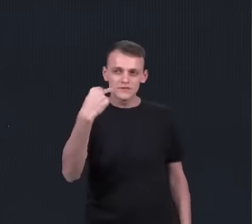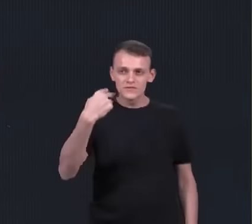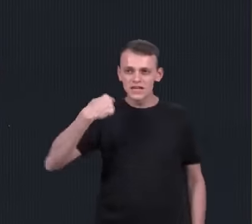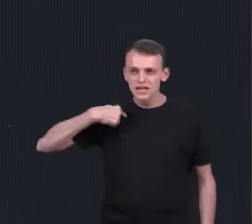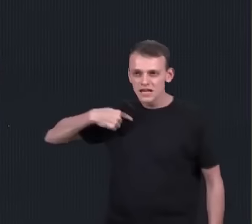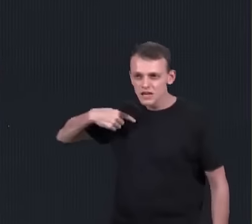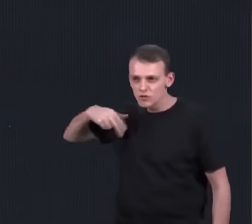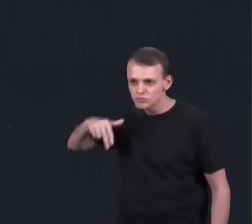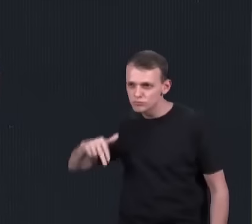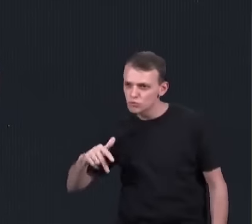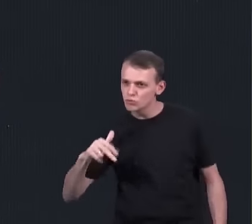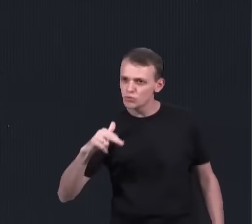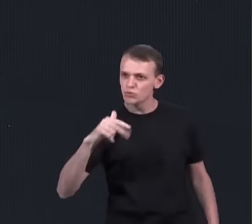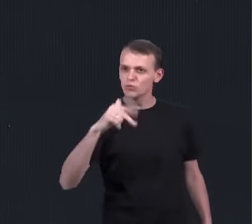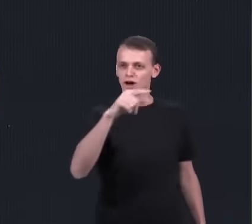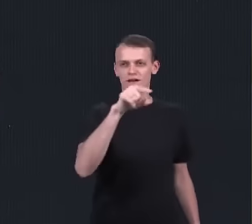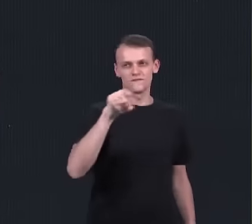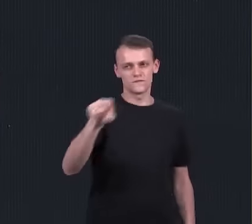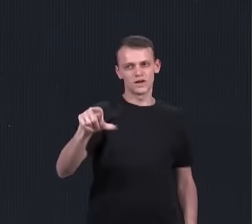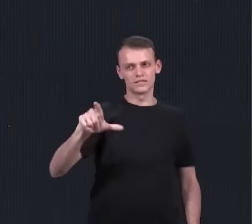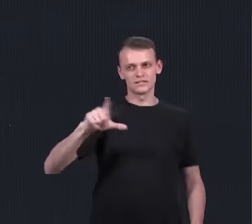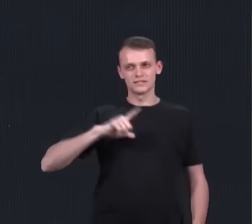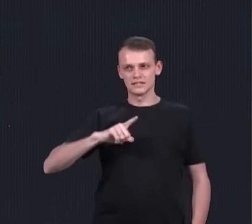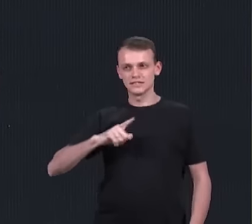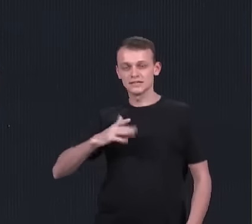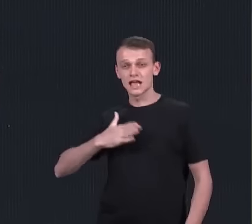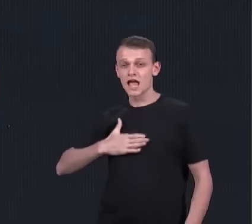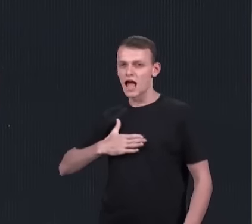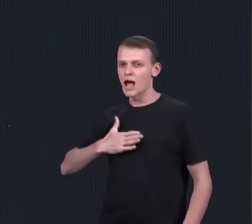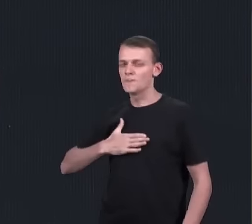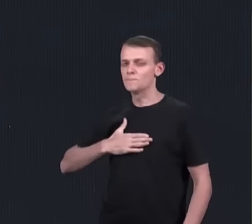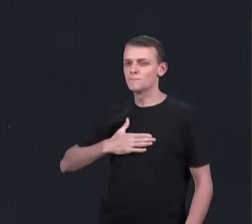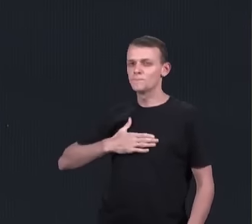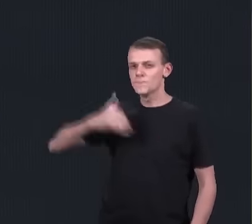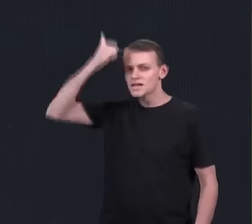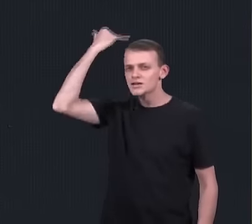subir, você terá a minha unção dobrada.